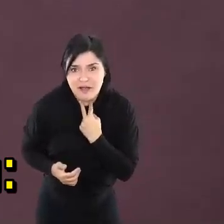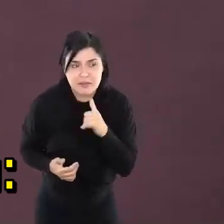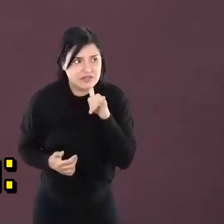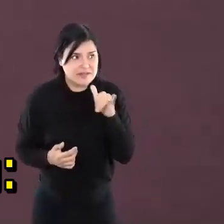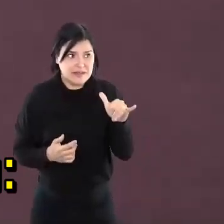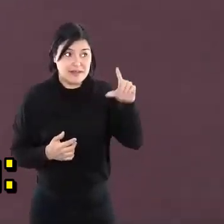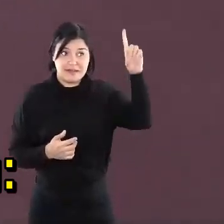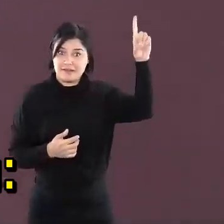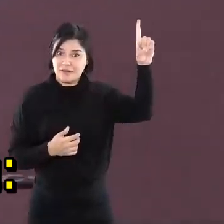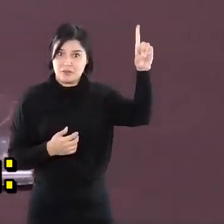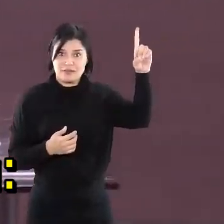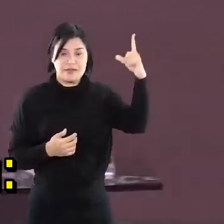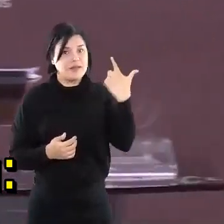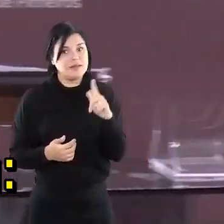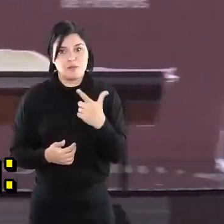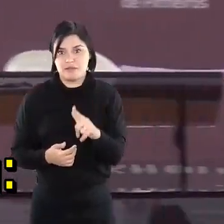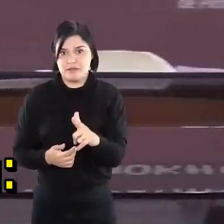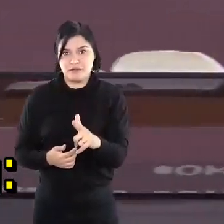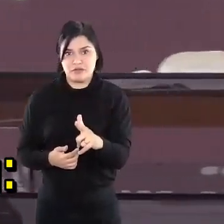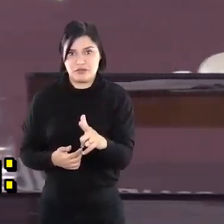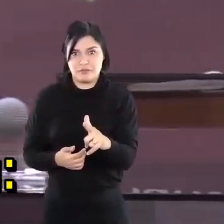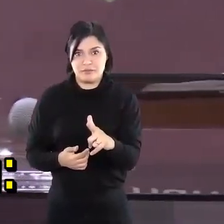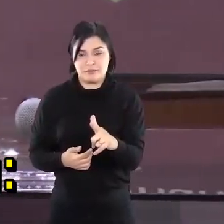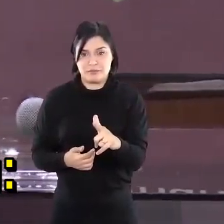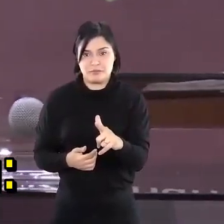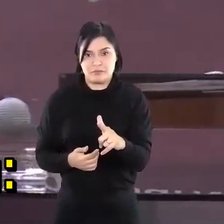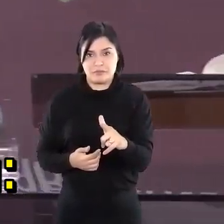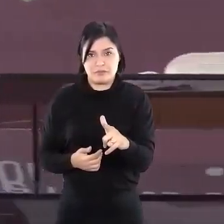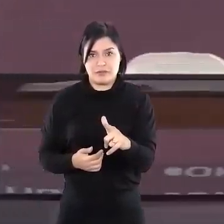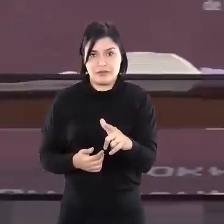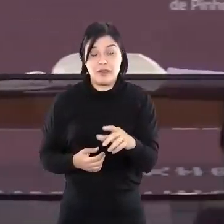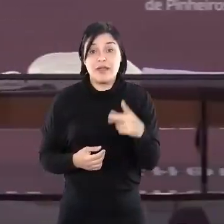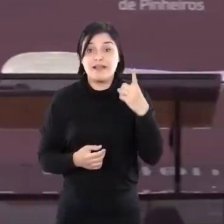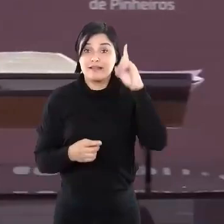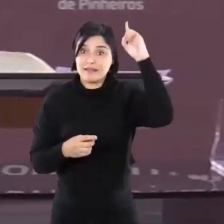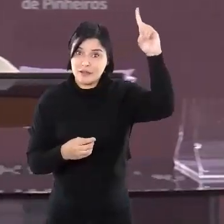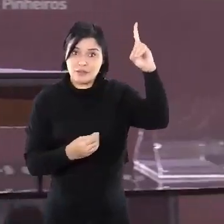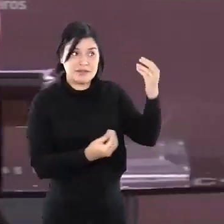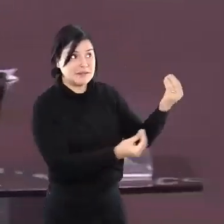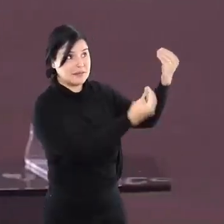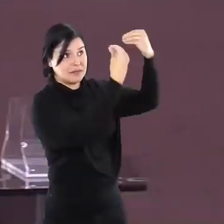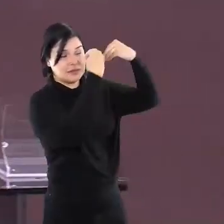A grande questão, para mim e para você,